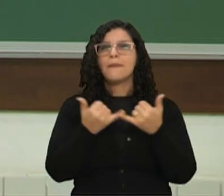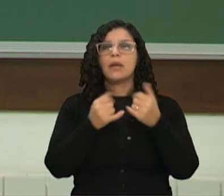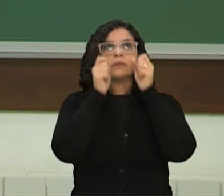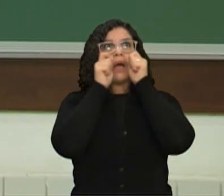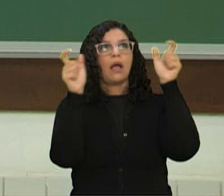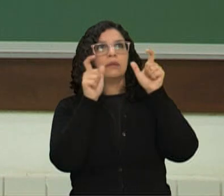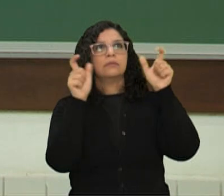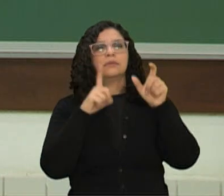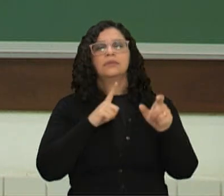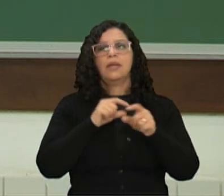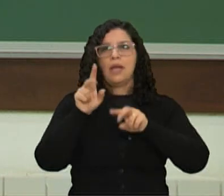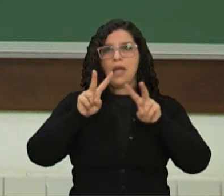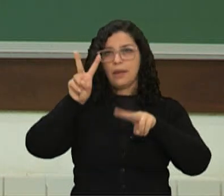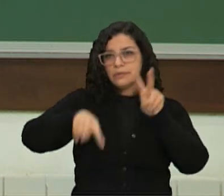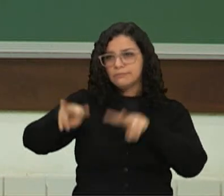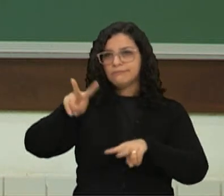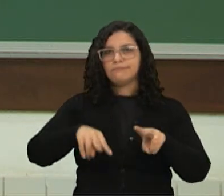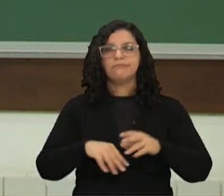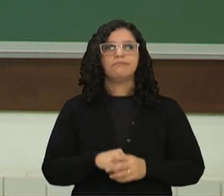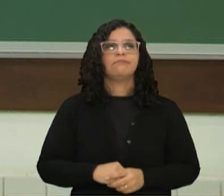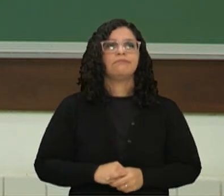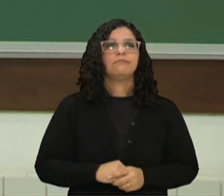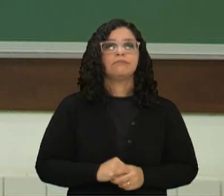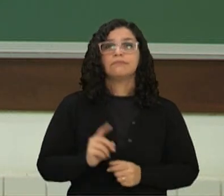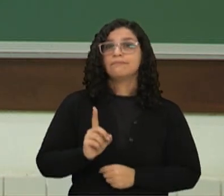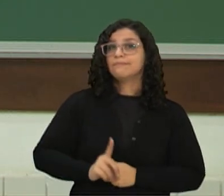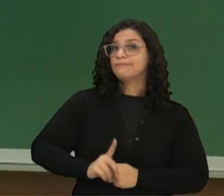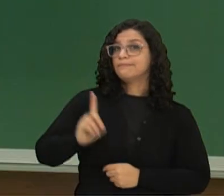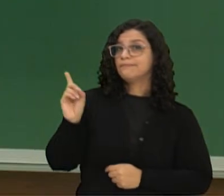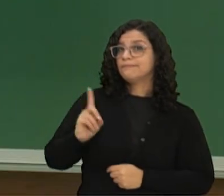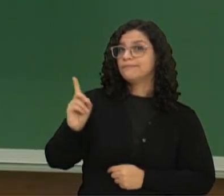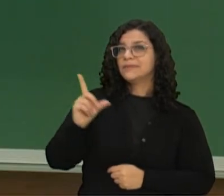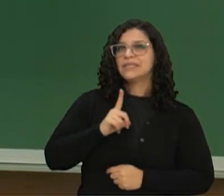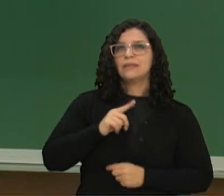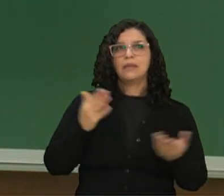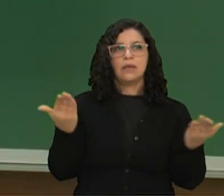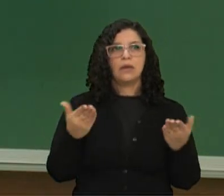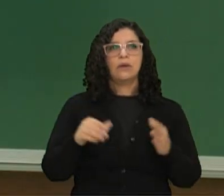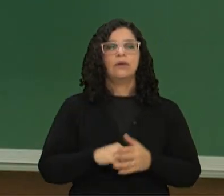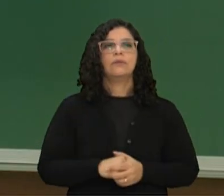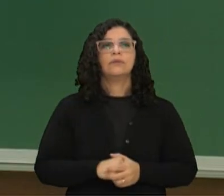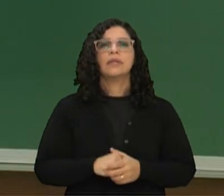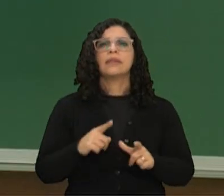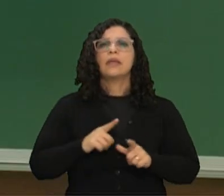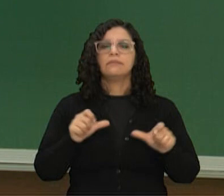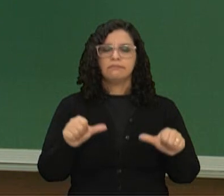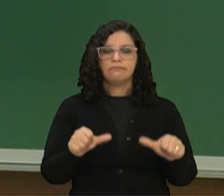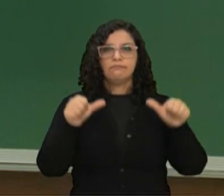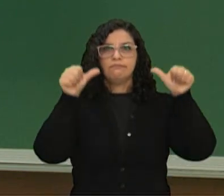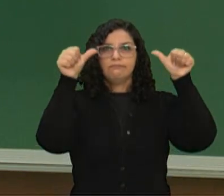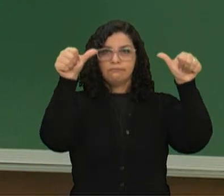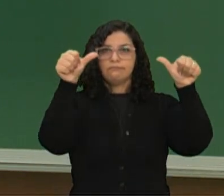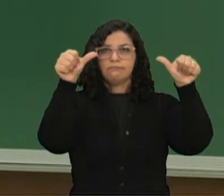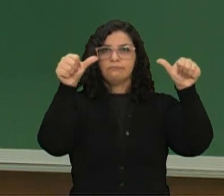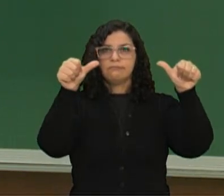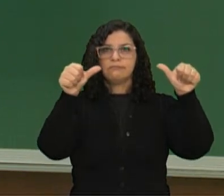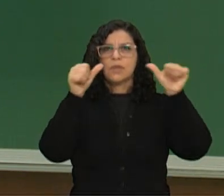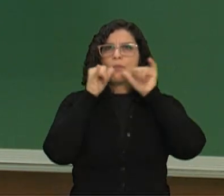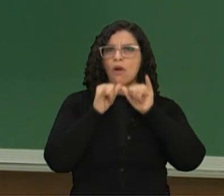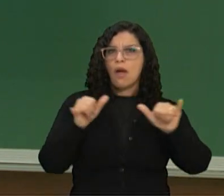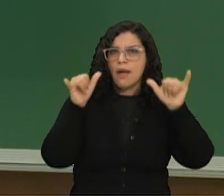a atenção do leitor. Então, eu trouxe para vocês agora aqui, ó, um poster